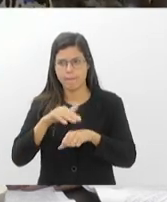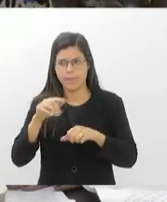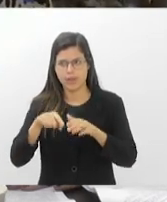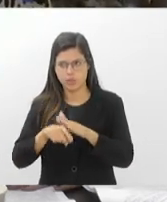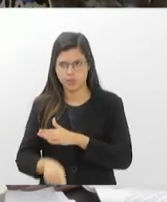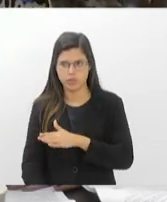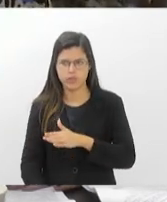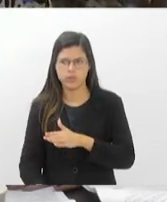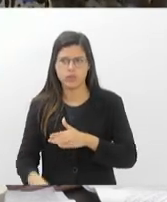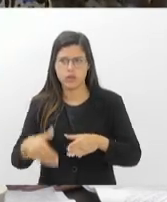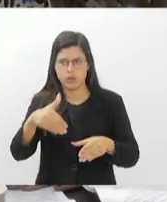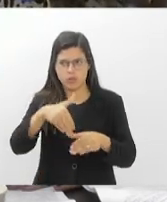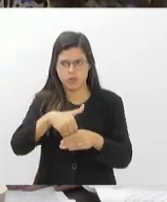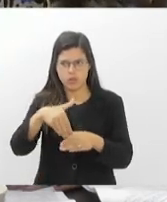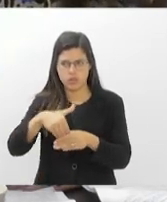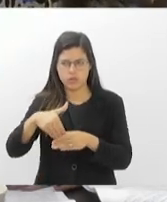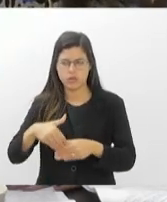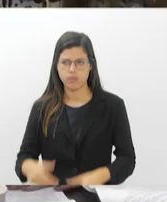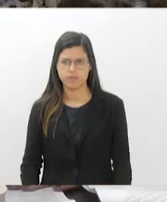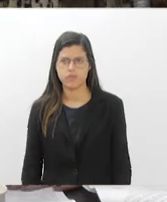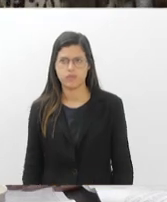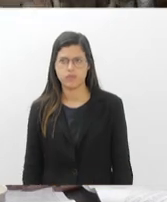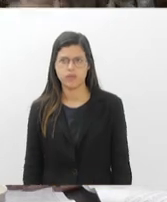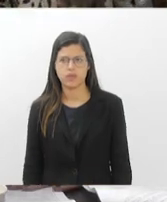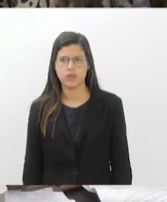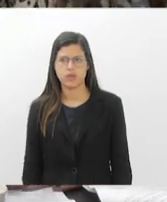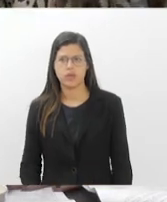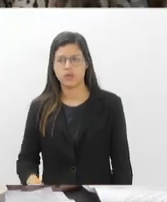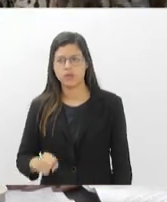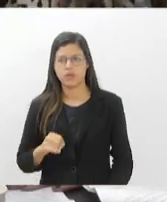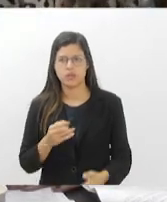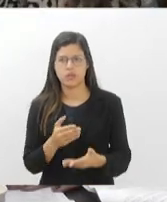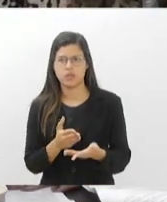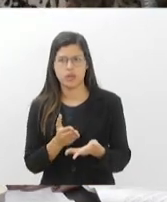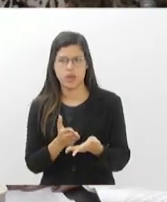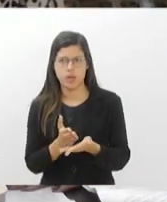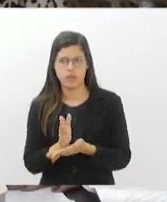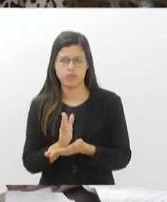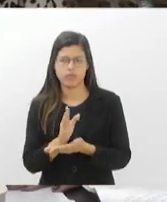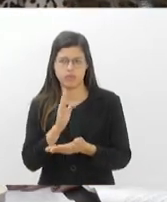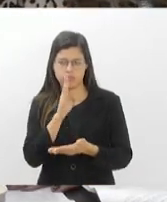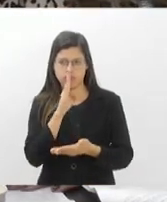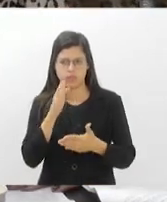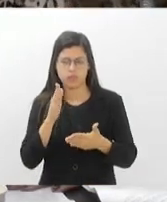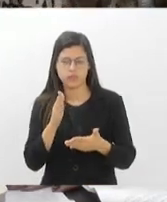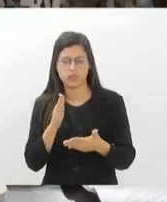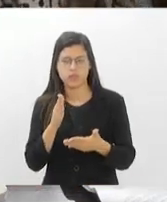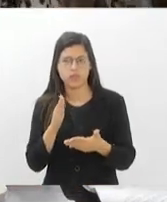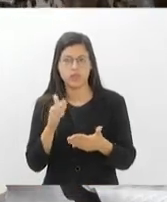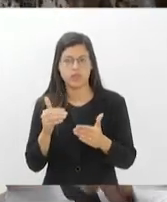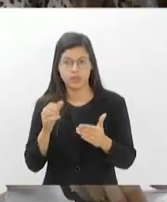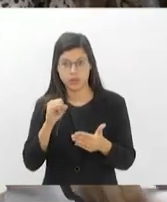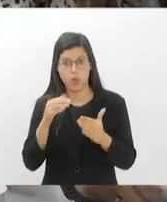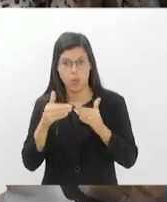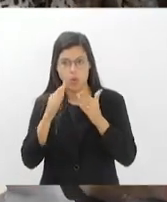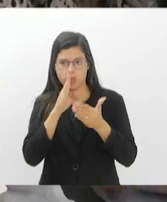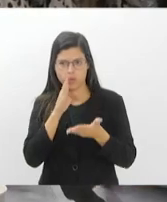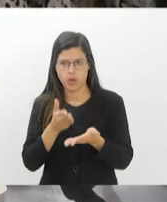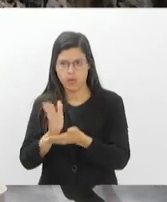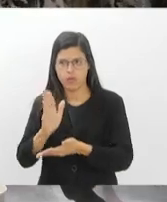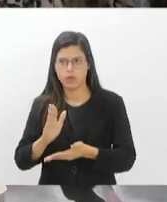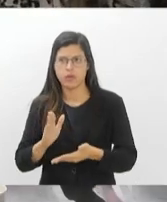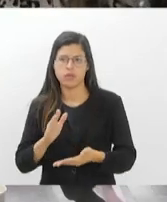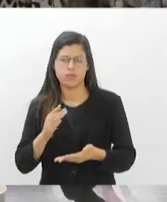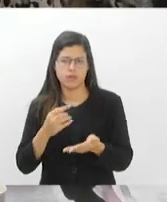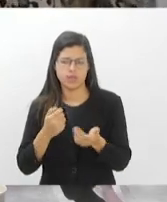Então, em votação, os senhores que aprovam, permaneçam como estão. Aprovado. Então, vamos definir a data para a